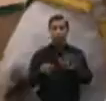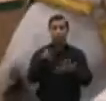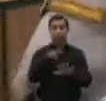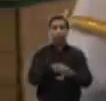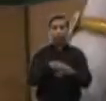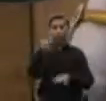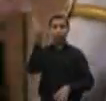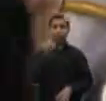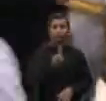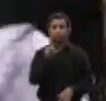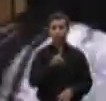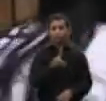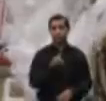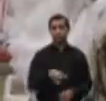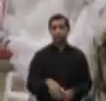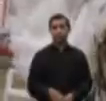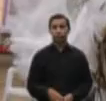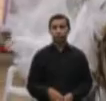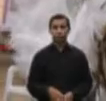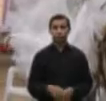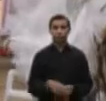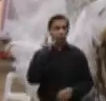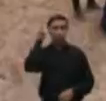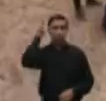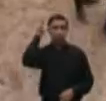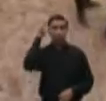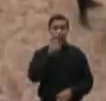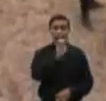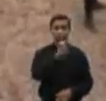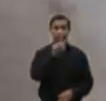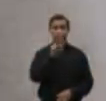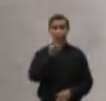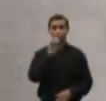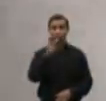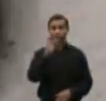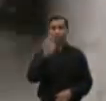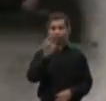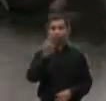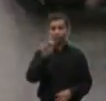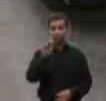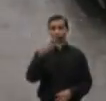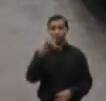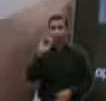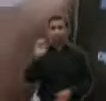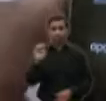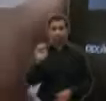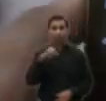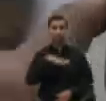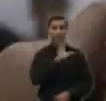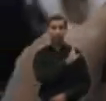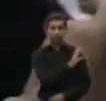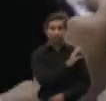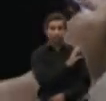das comemorações. Ele veio do Centro de Atendimento de Ecoterapia da Hípica Santa